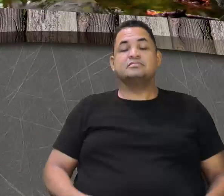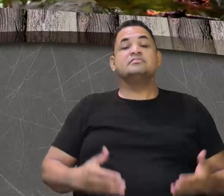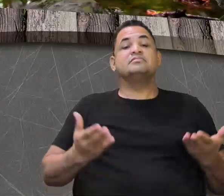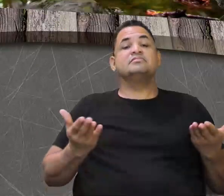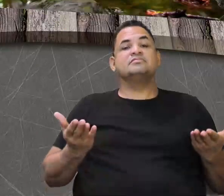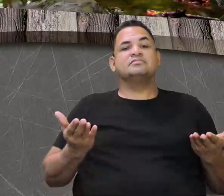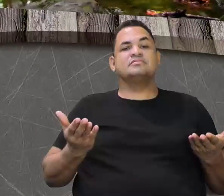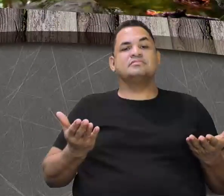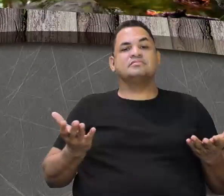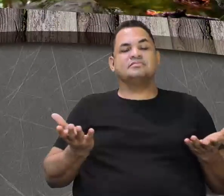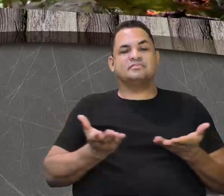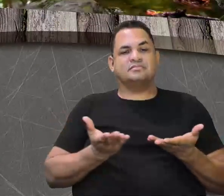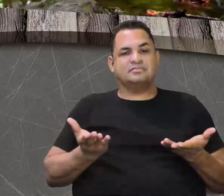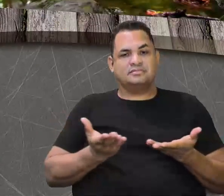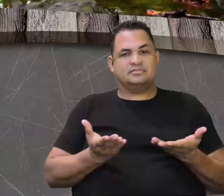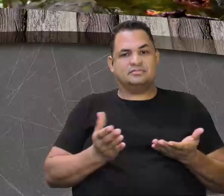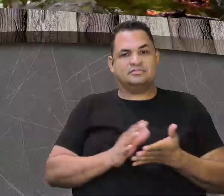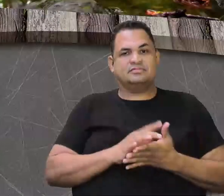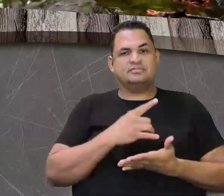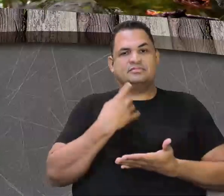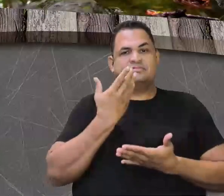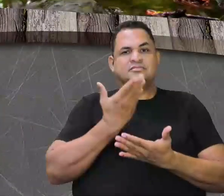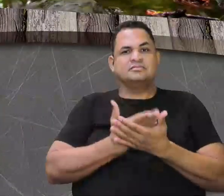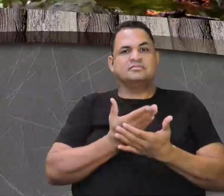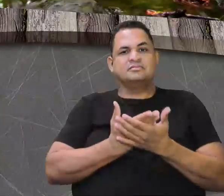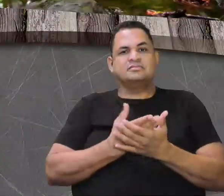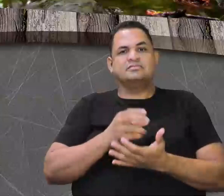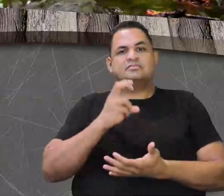E aí, agora, nossa aula